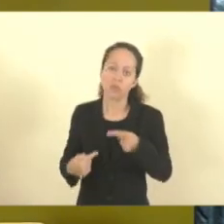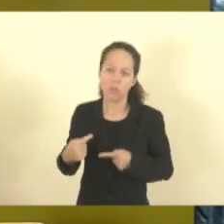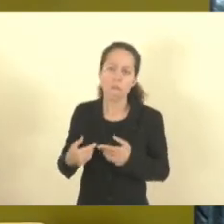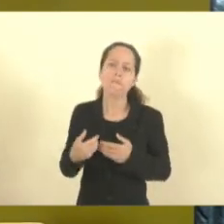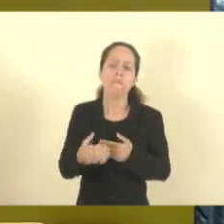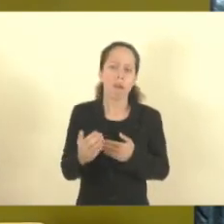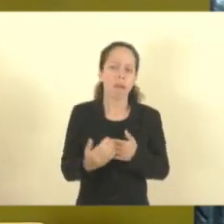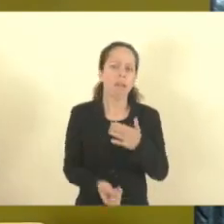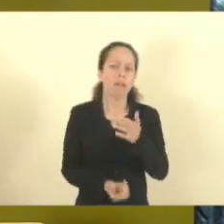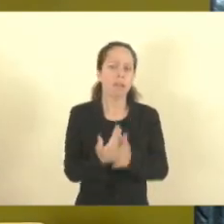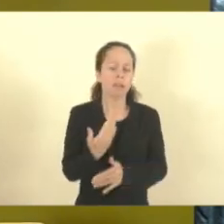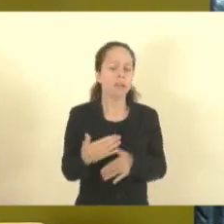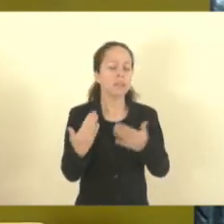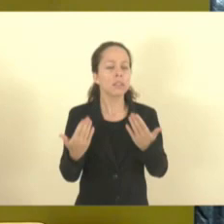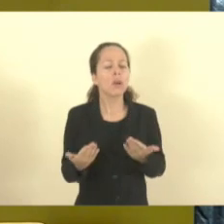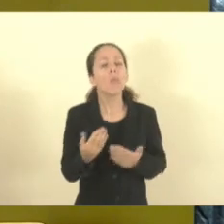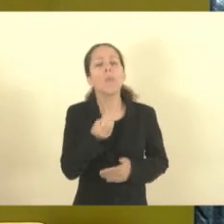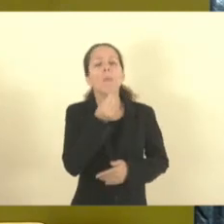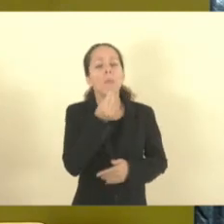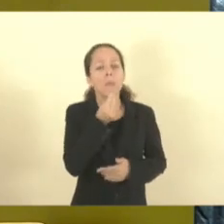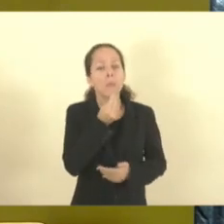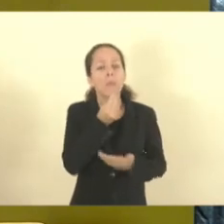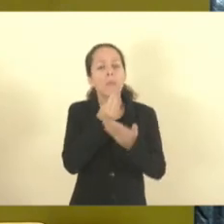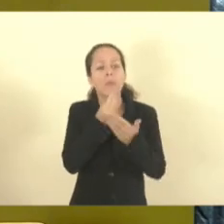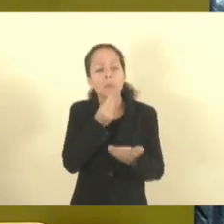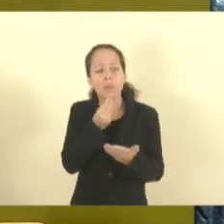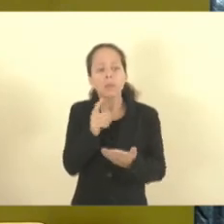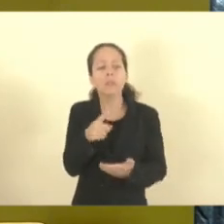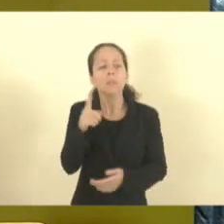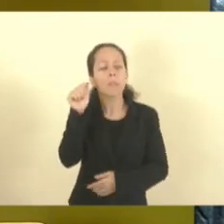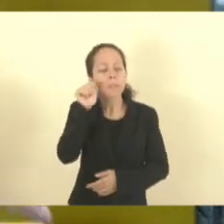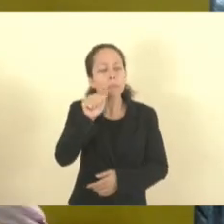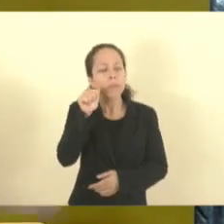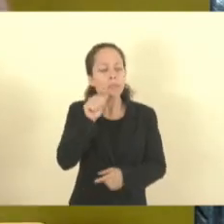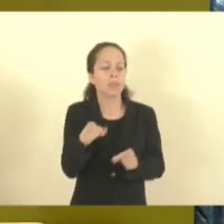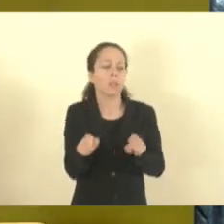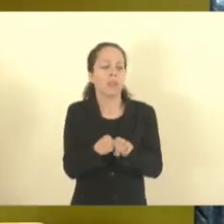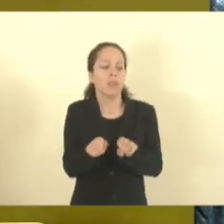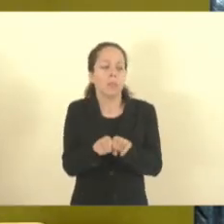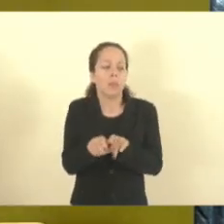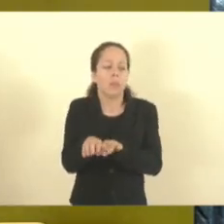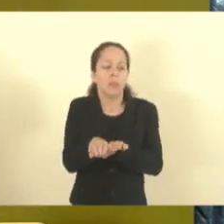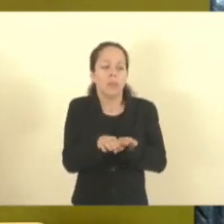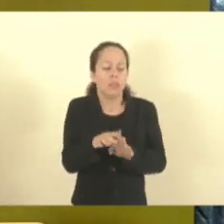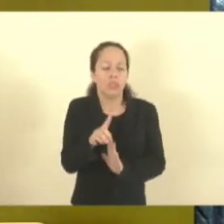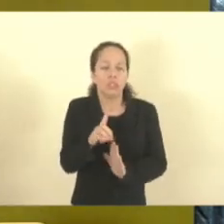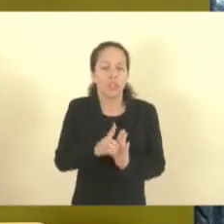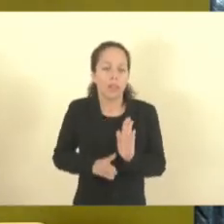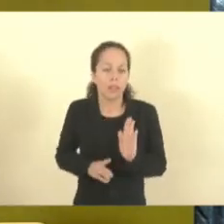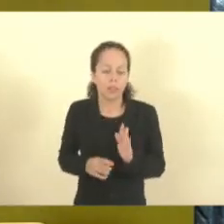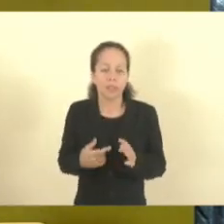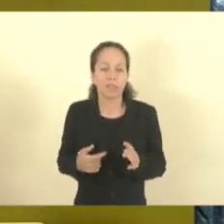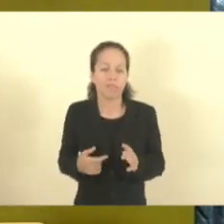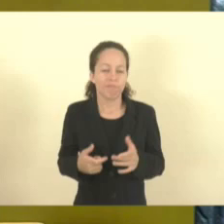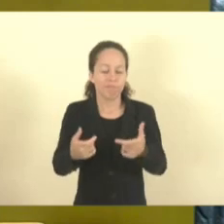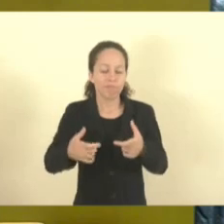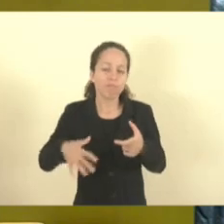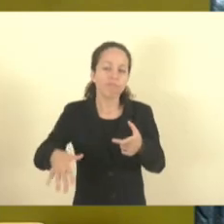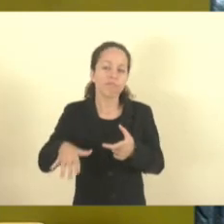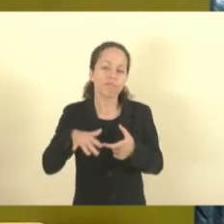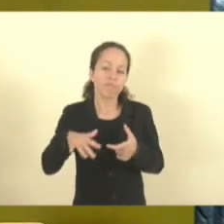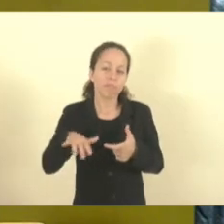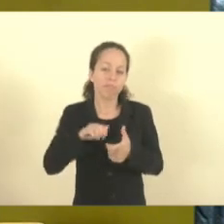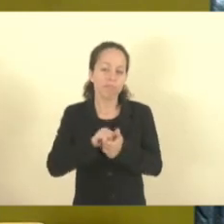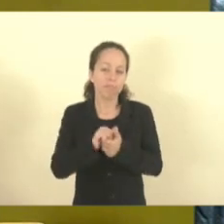criar. Então, assim, é mais uma oportunidade para as nossas meninas terem um espaço de um